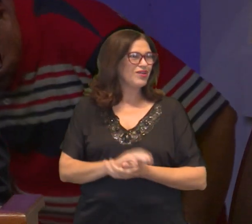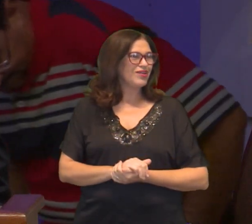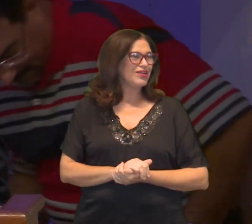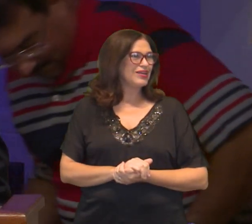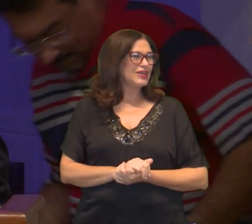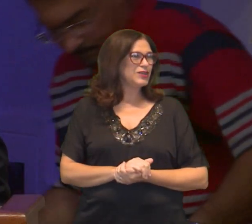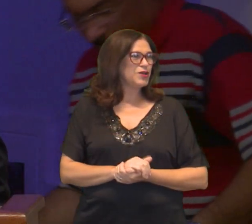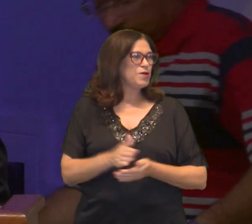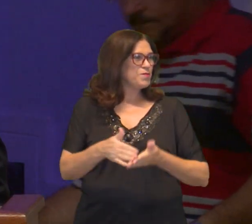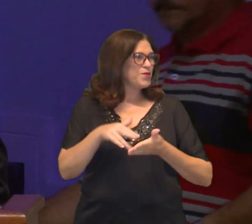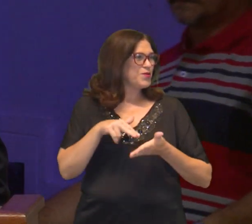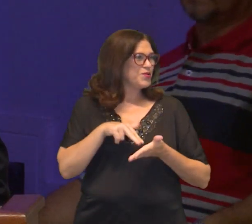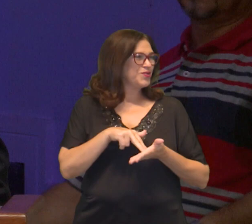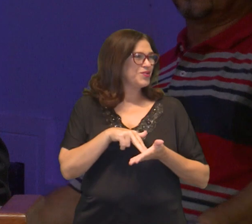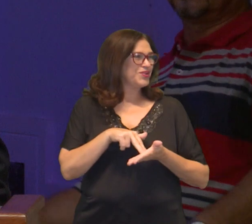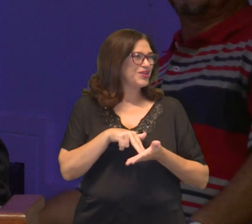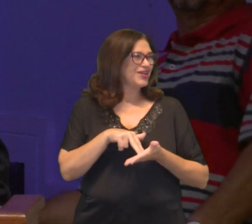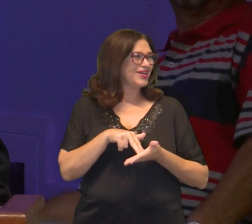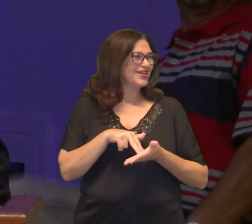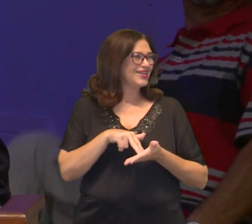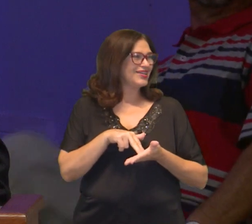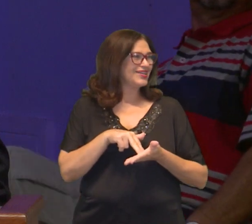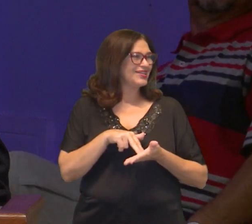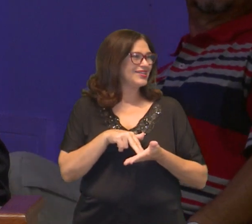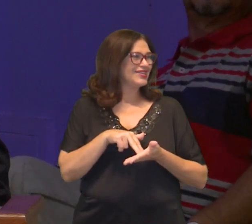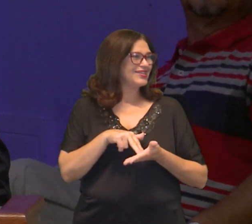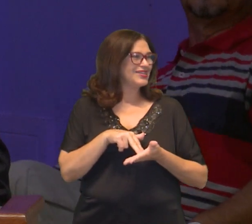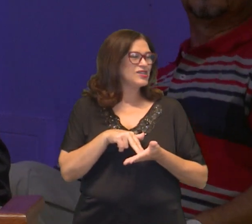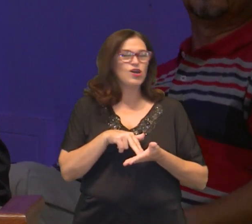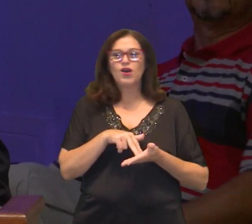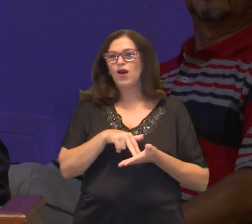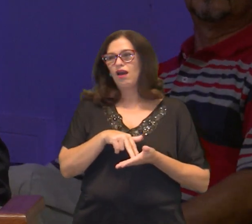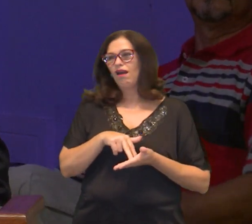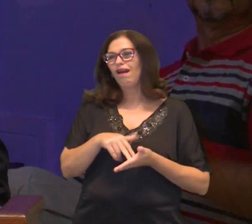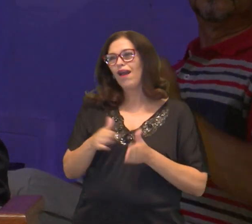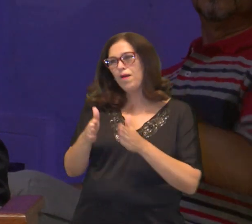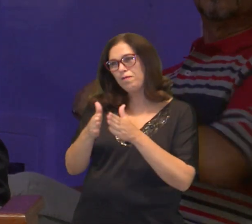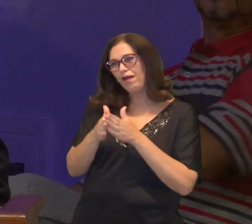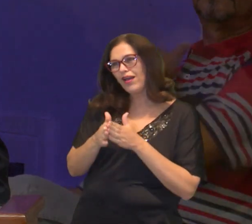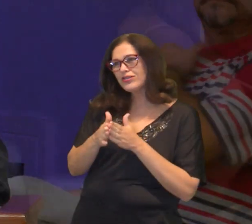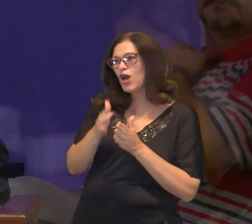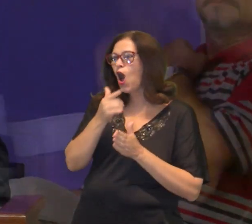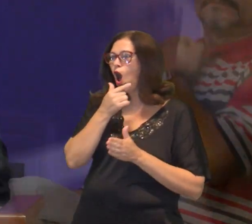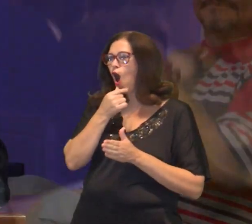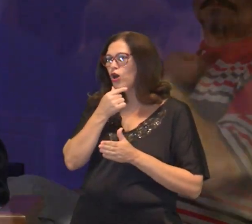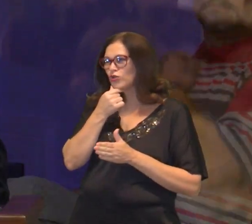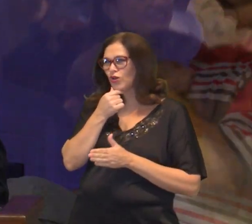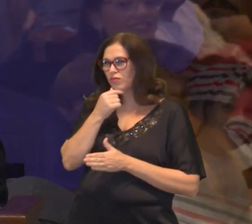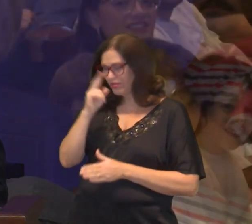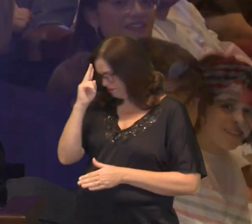Pode ficar de pé, Eunir. Eu peço aos homens que abaixem a cabeça nesse momento, porque eu sou muito ciumento.